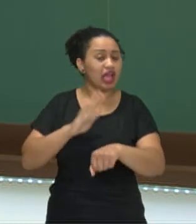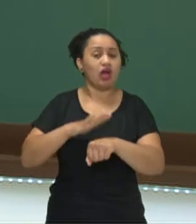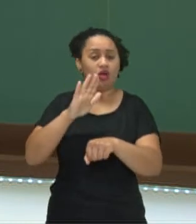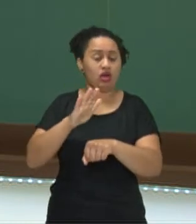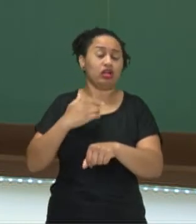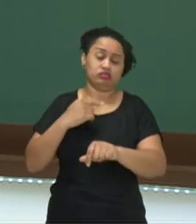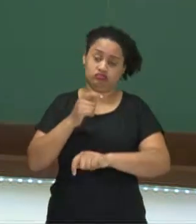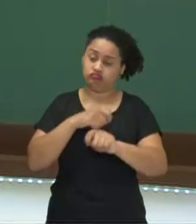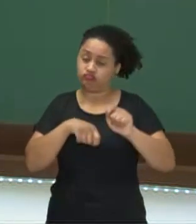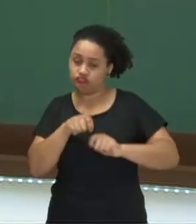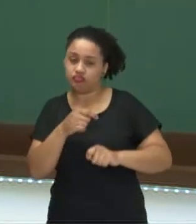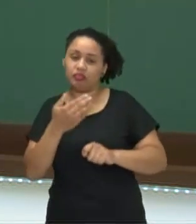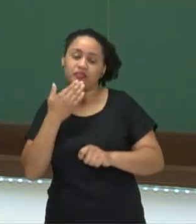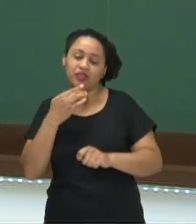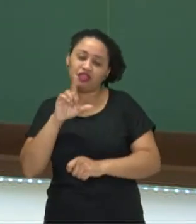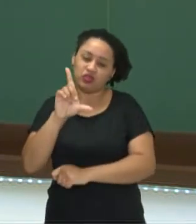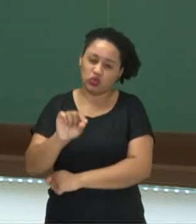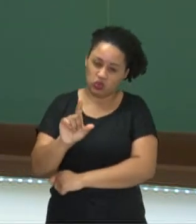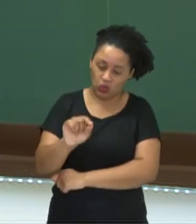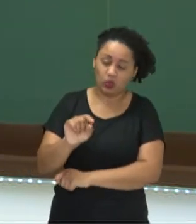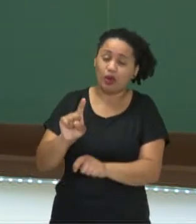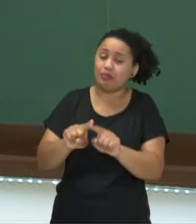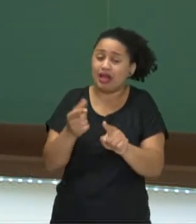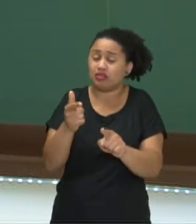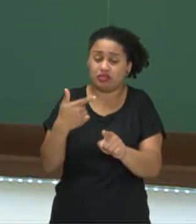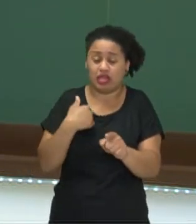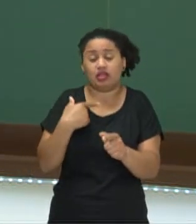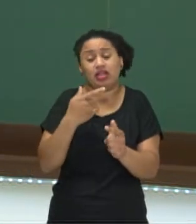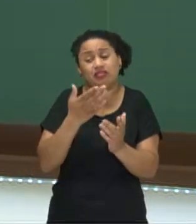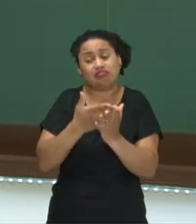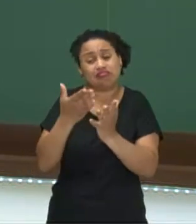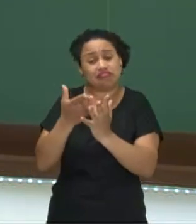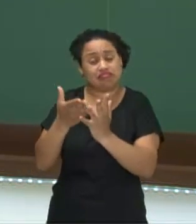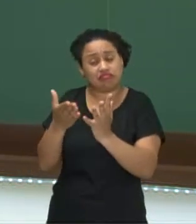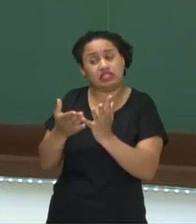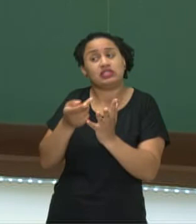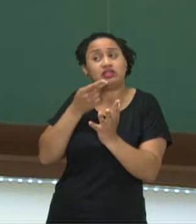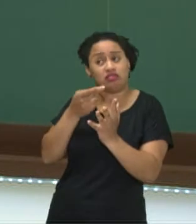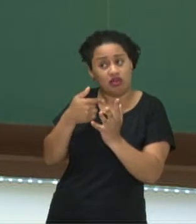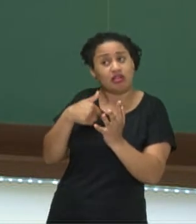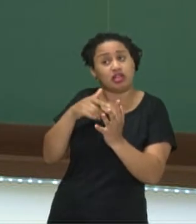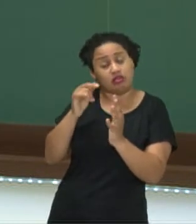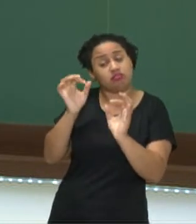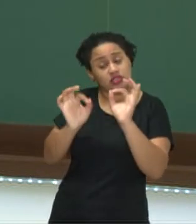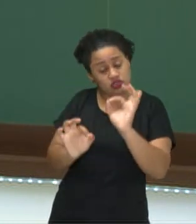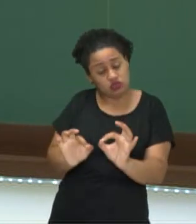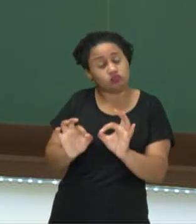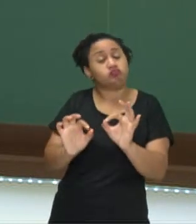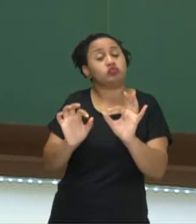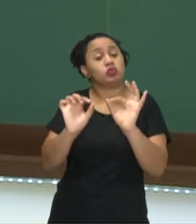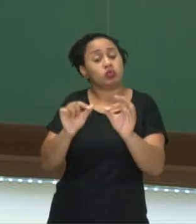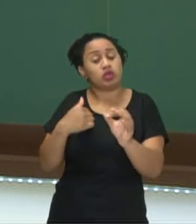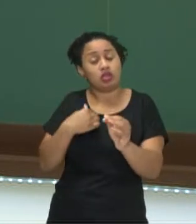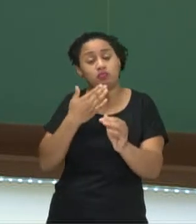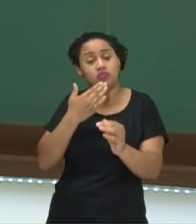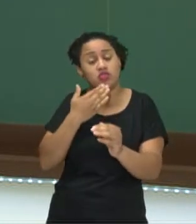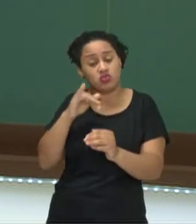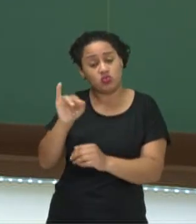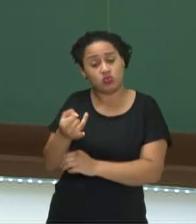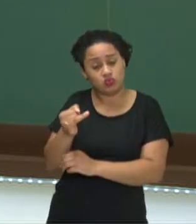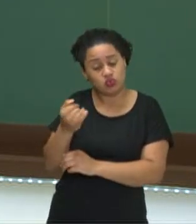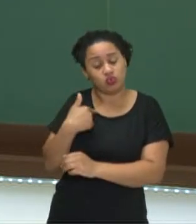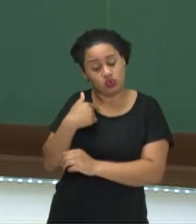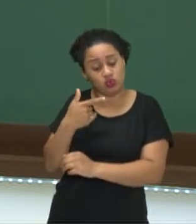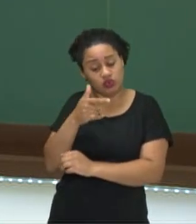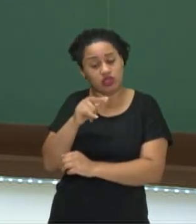podia negociar um desconto, mas ele não tem, ele vai parcelar. Então ela diz, mais justo então de eu cobrar um juro sobre